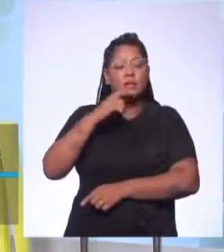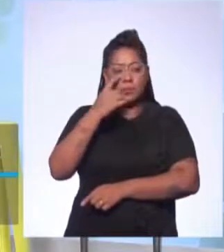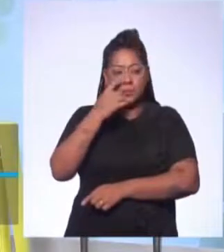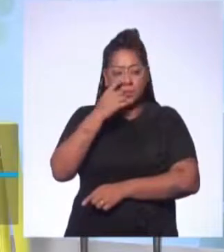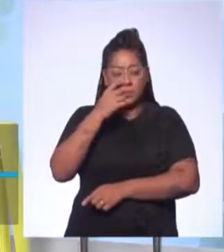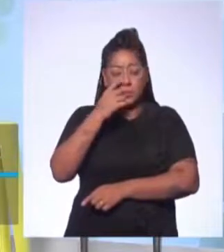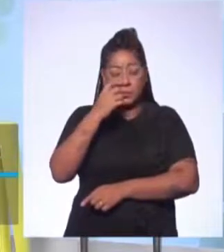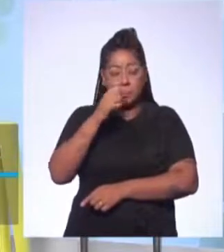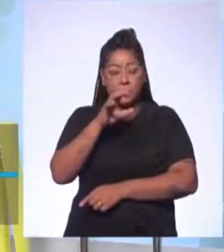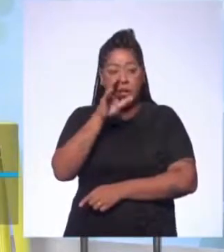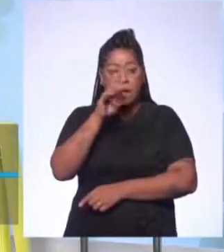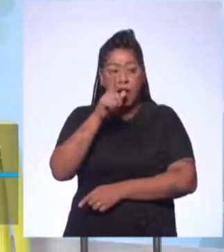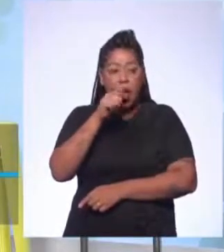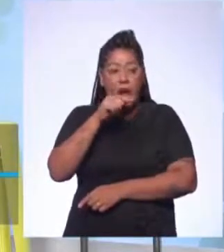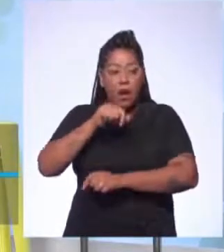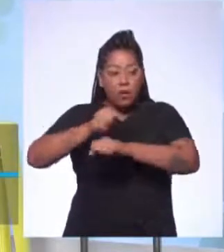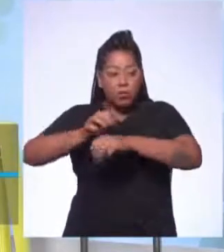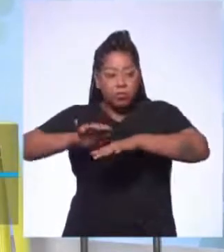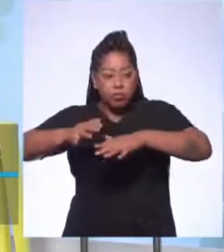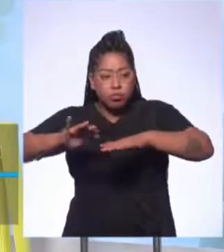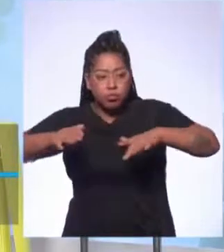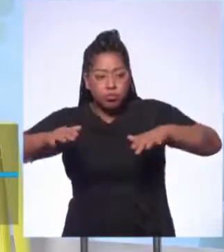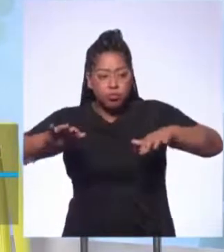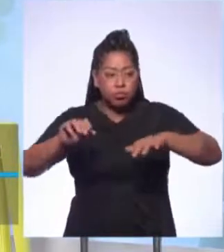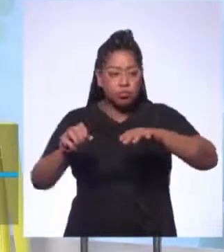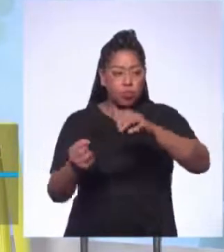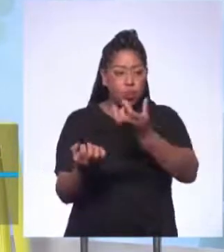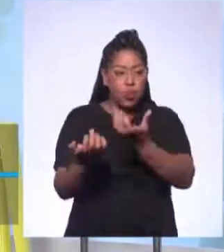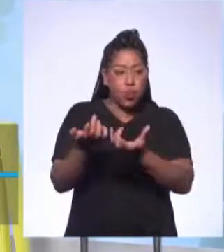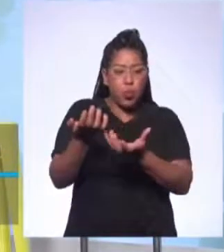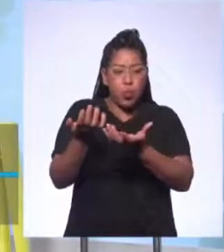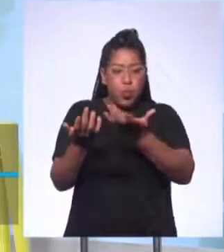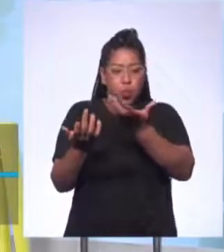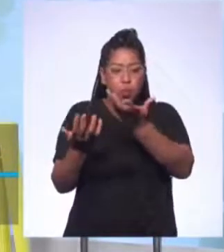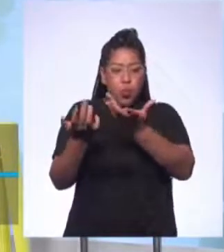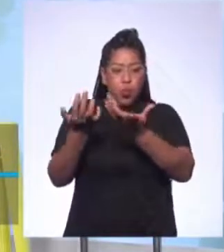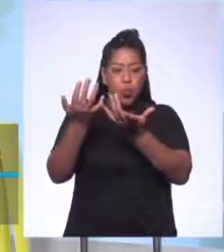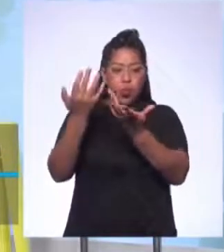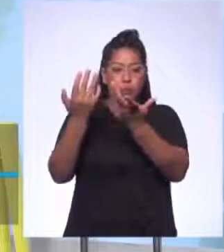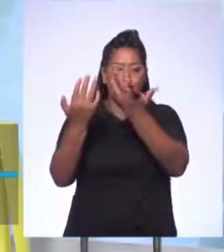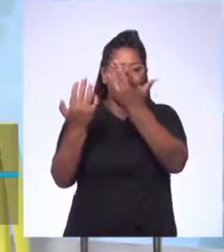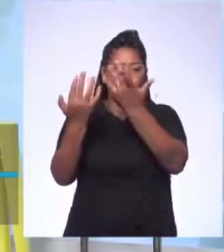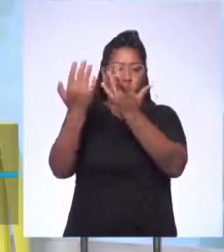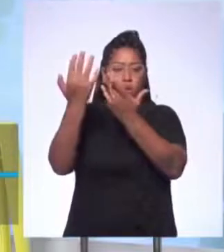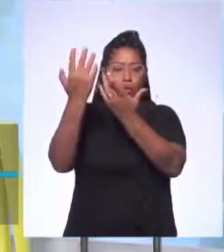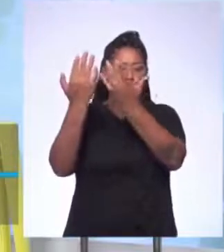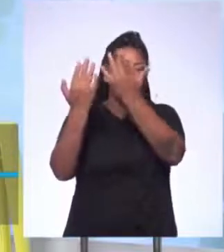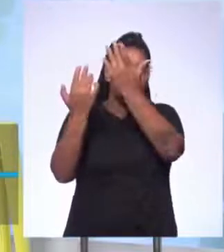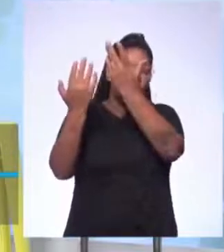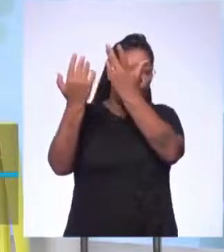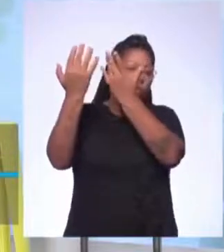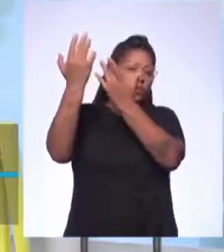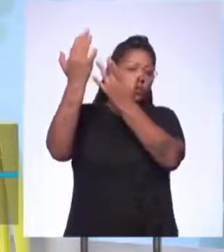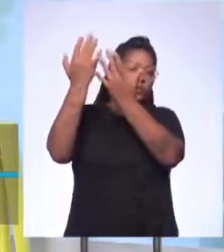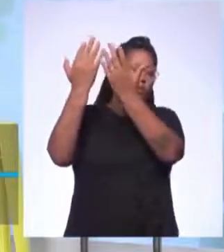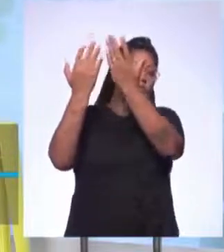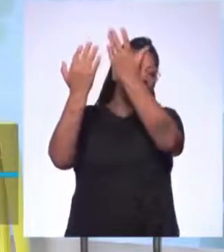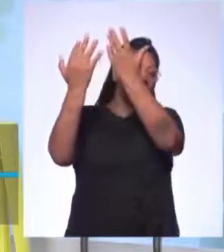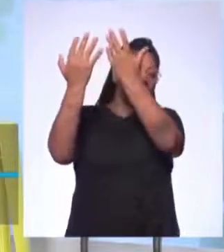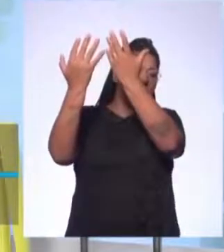solar, que está em constante evaporação no ar atmosférico, vai subir, ok?